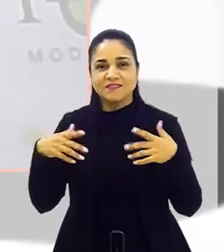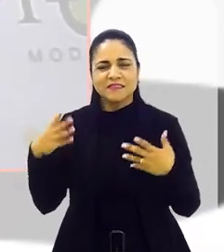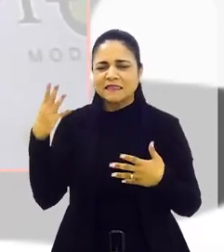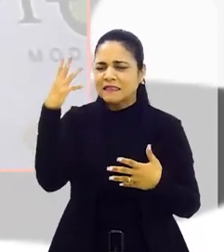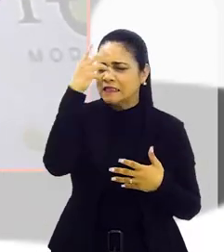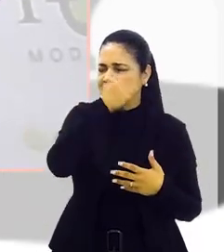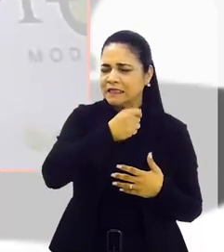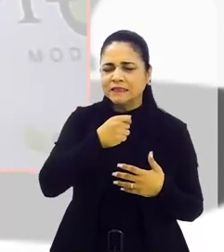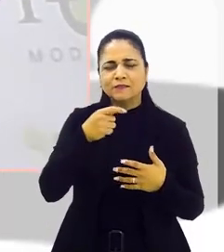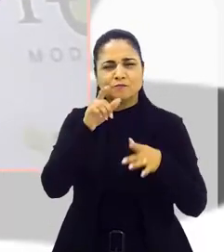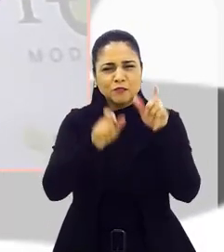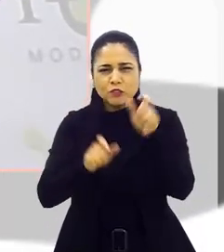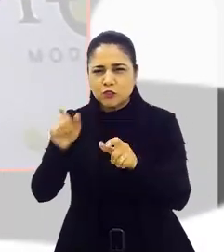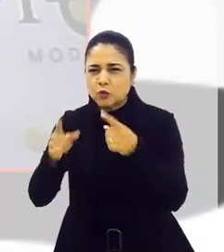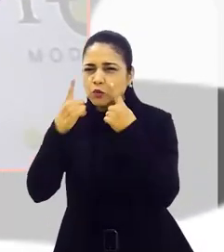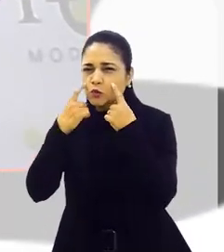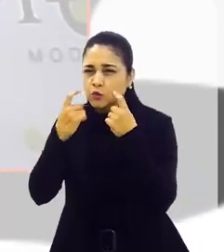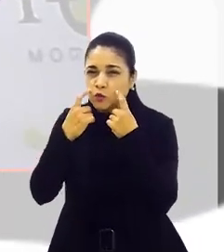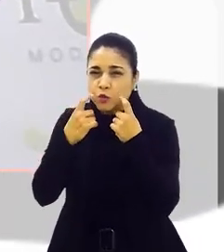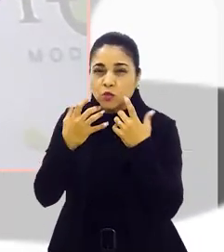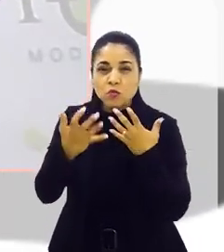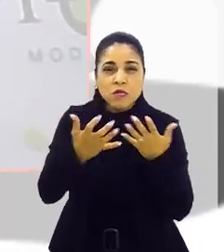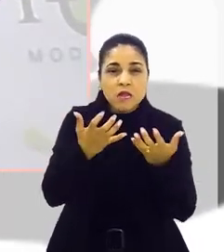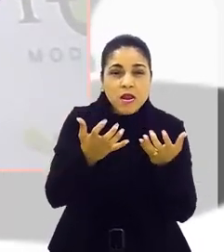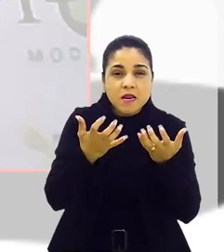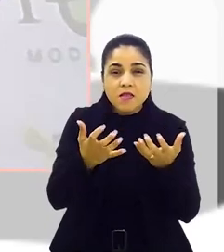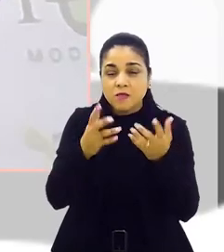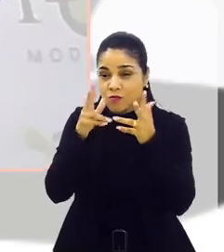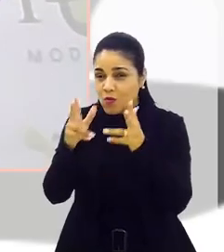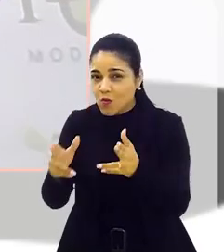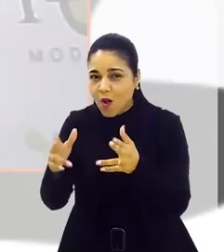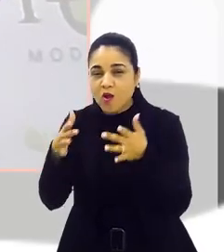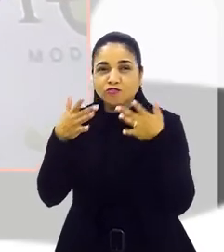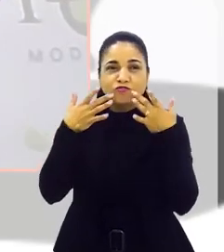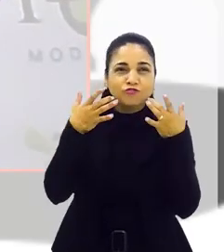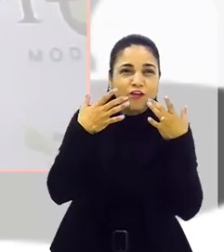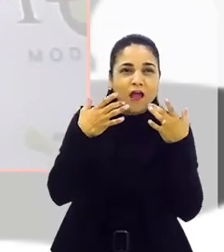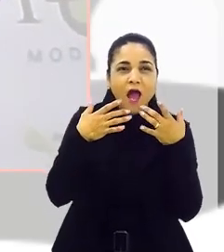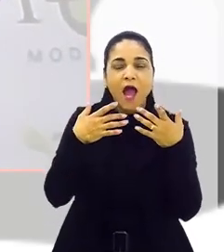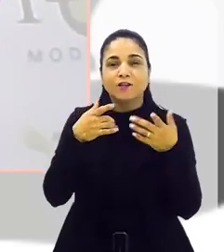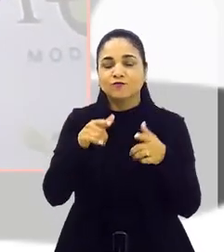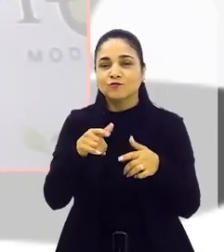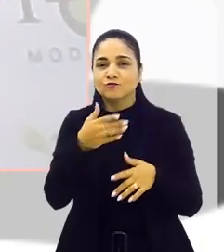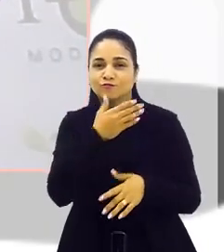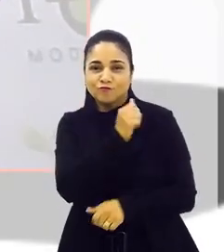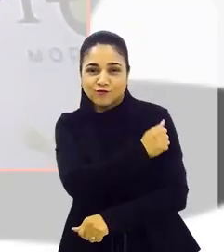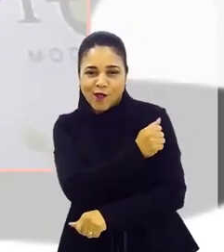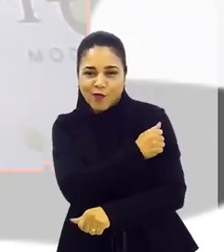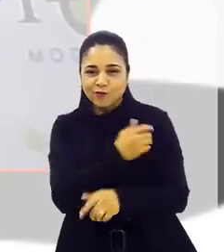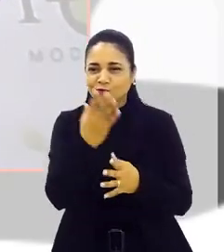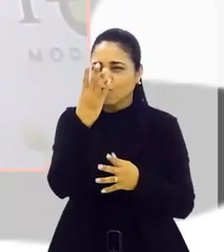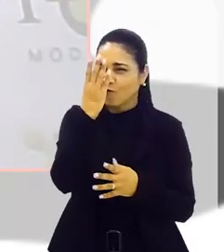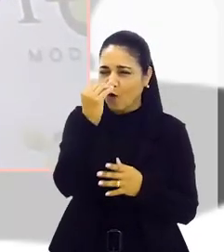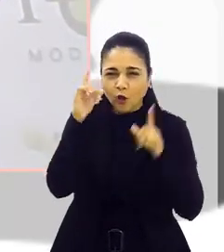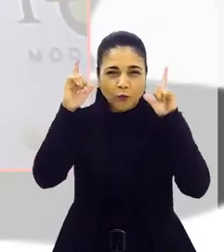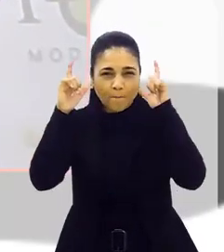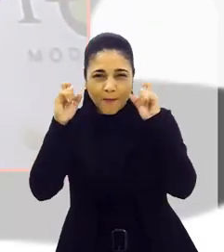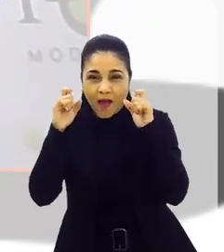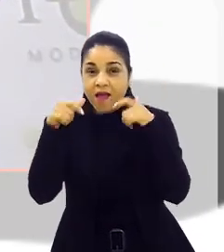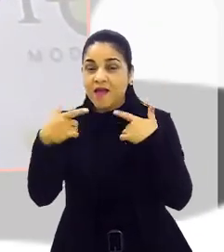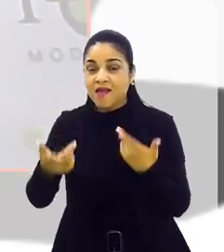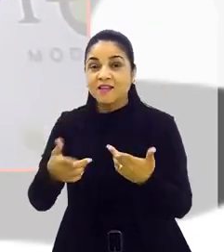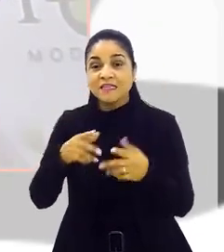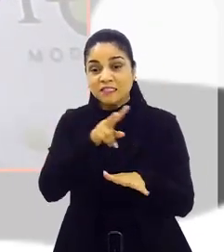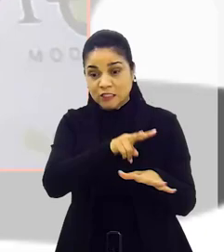espetáculo. Foi lindo, muita gente chorando, muita gente querendo fazer, querendo pegar os meninos no final, tiramos fotos com